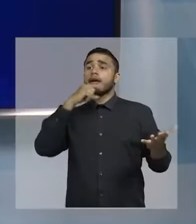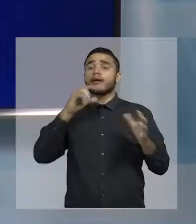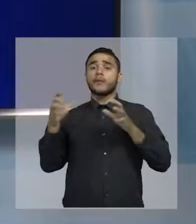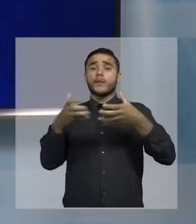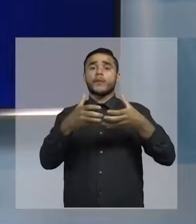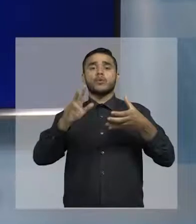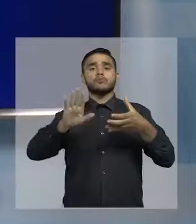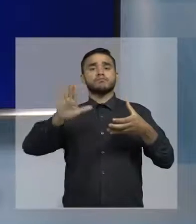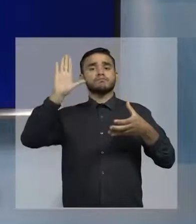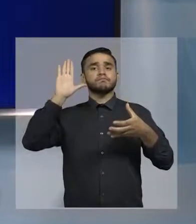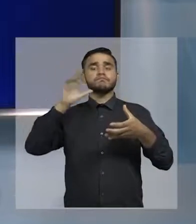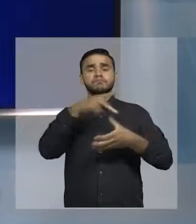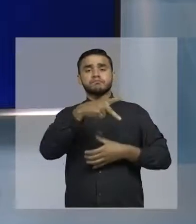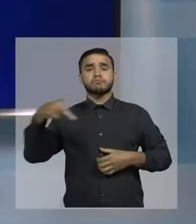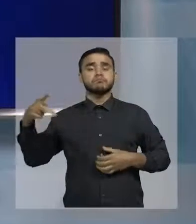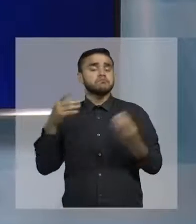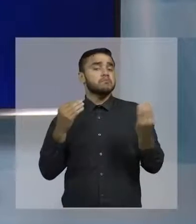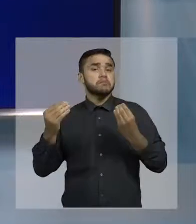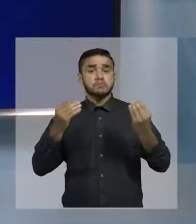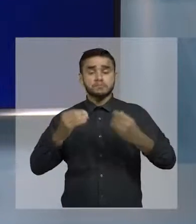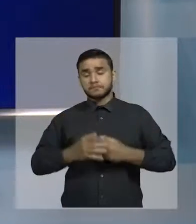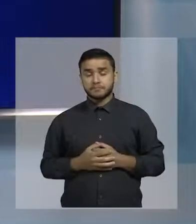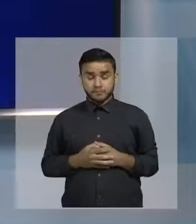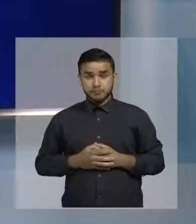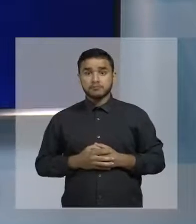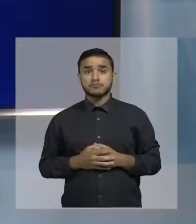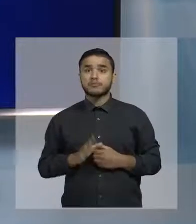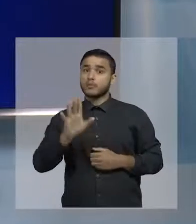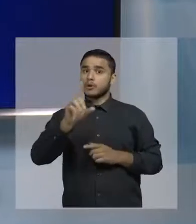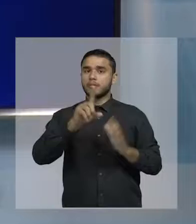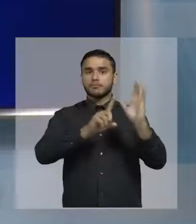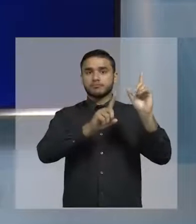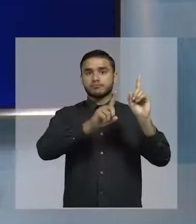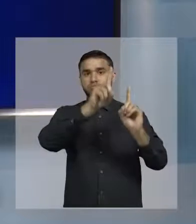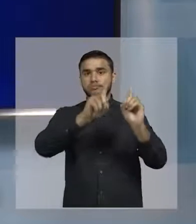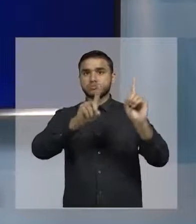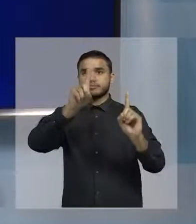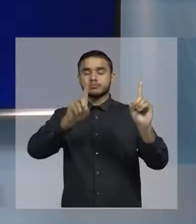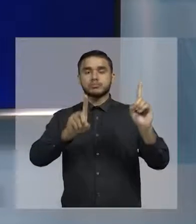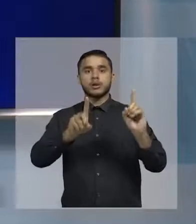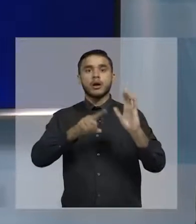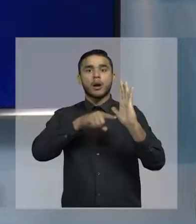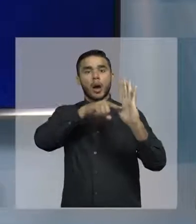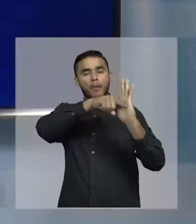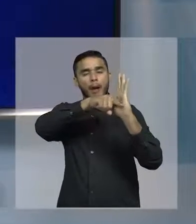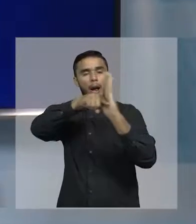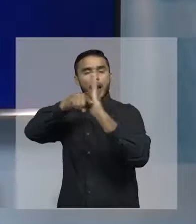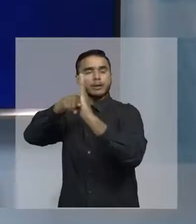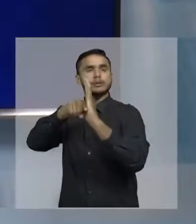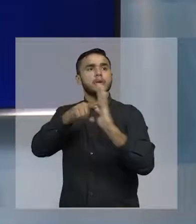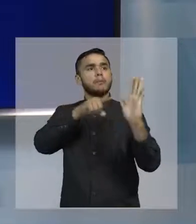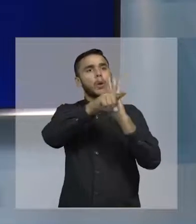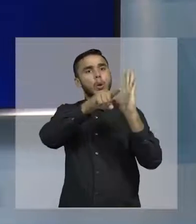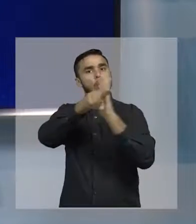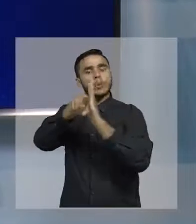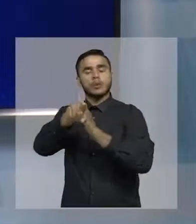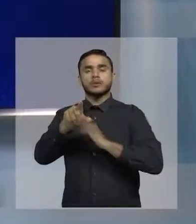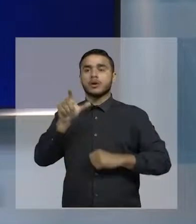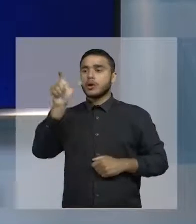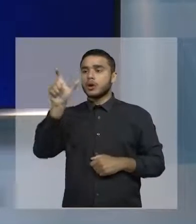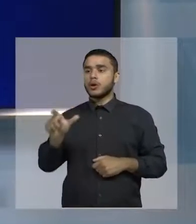da República. O fato é que, nas últimas pesquisas, o ex-presidente Lula, que está há quase 80 dias preso em